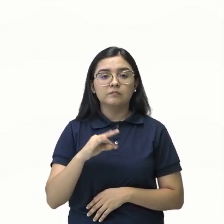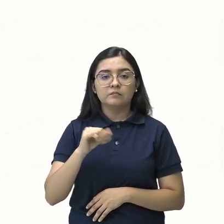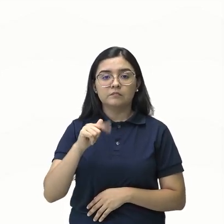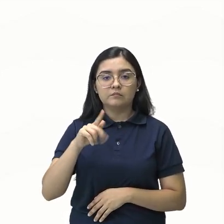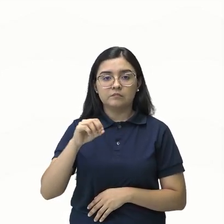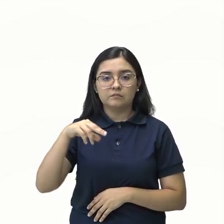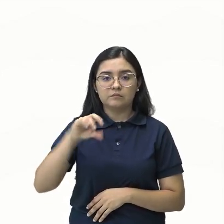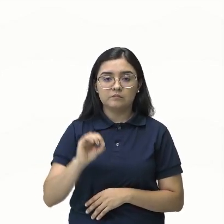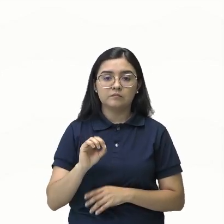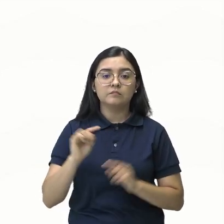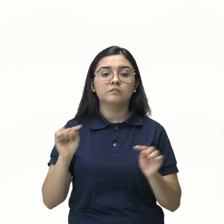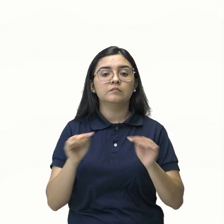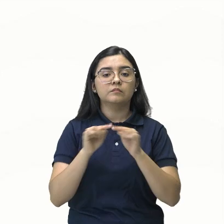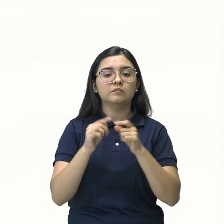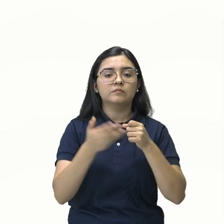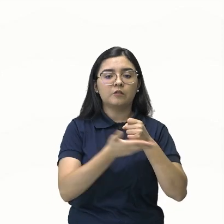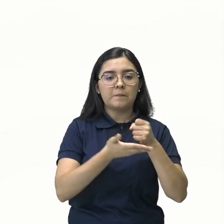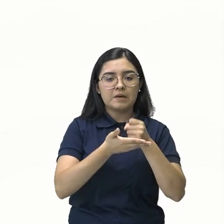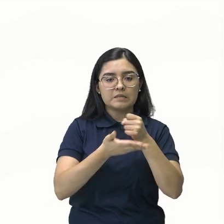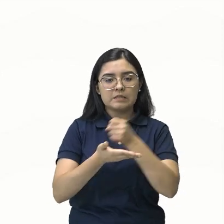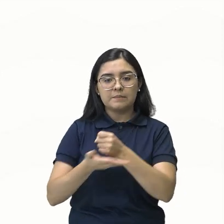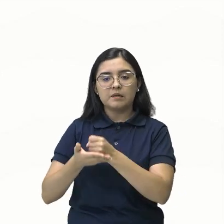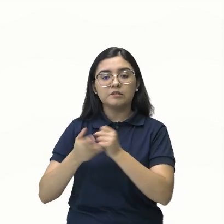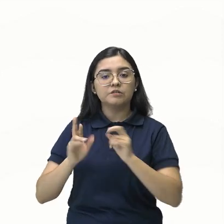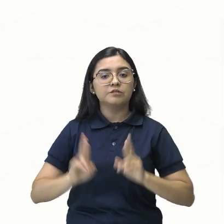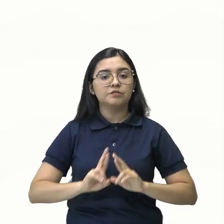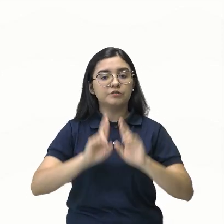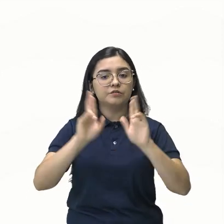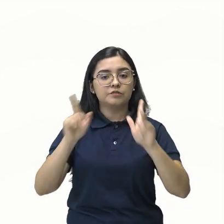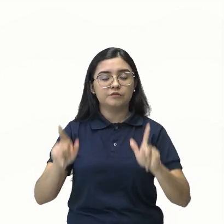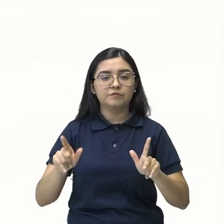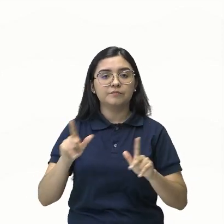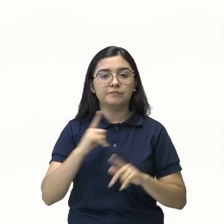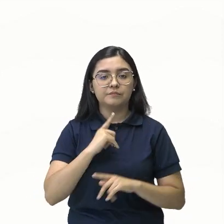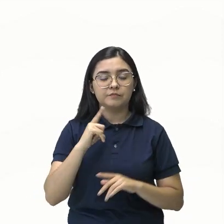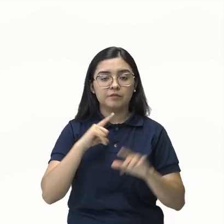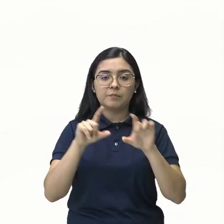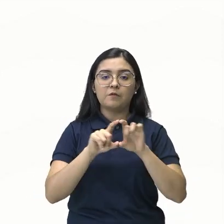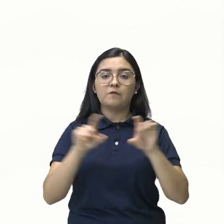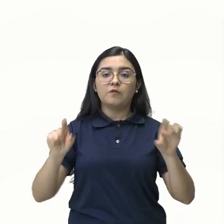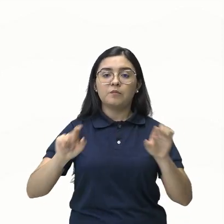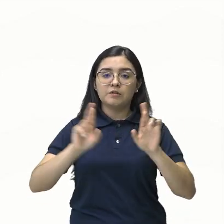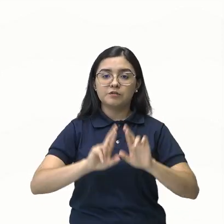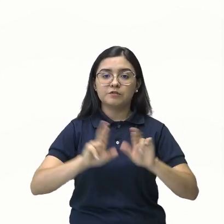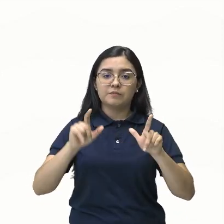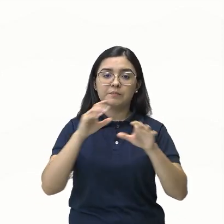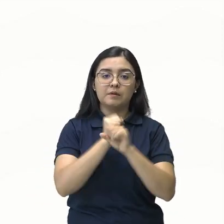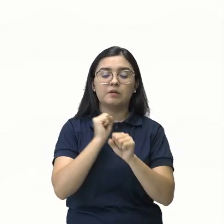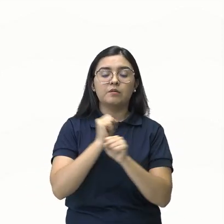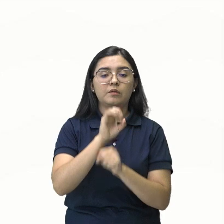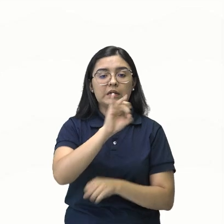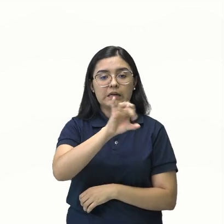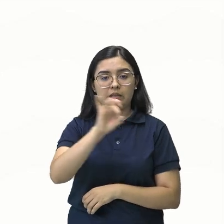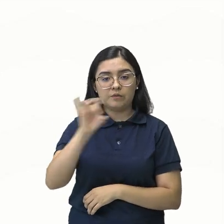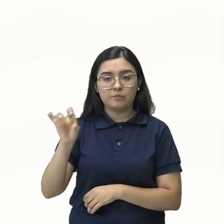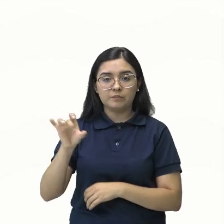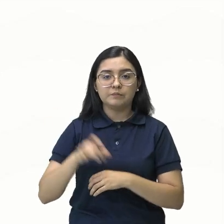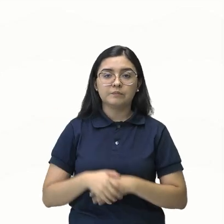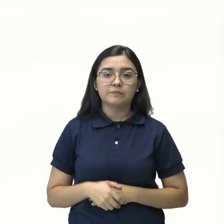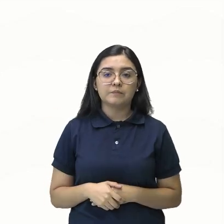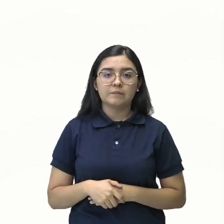a base, eu tenho uma fórmula diferente para calcular o volume da minha